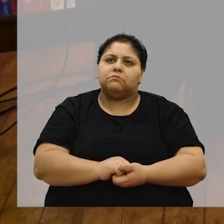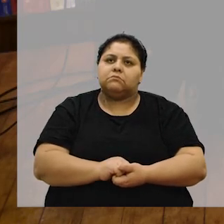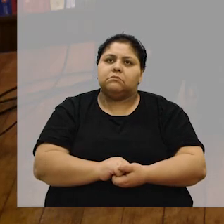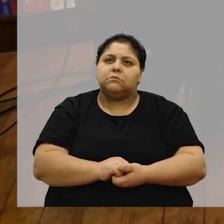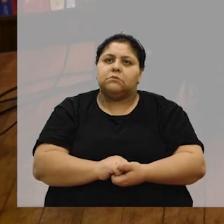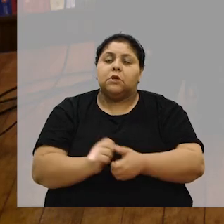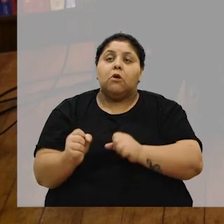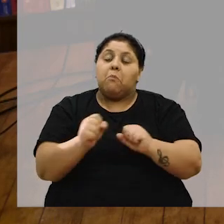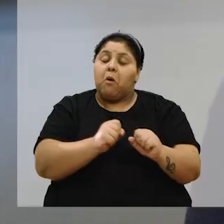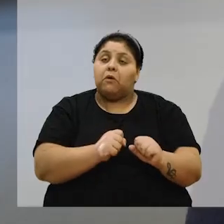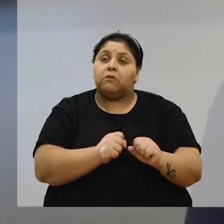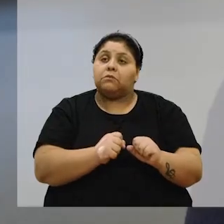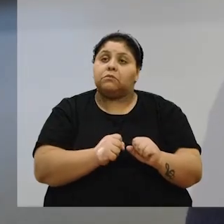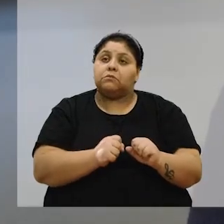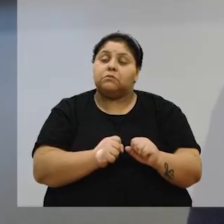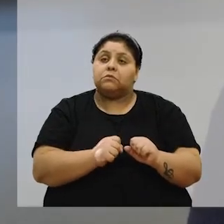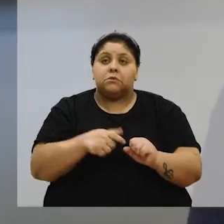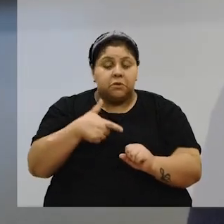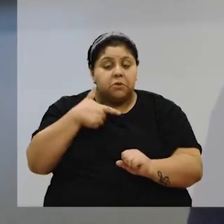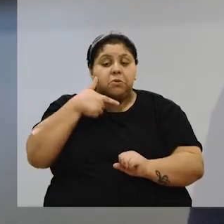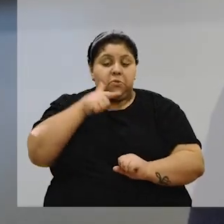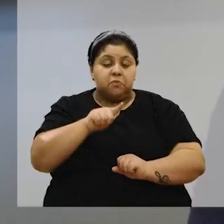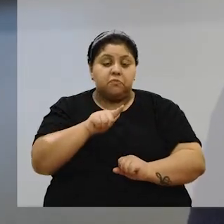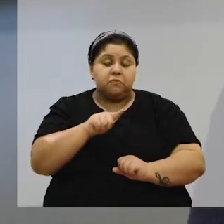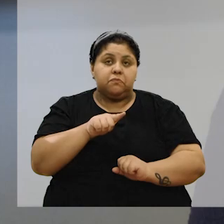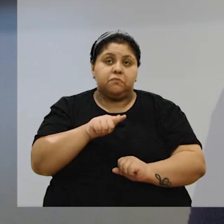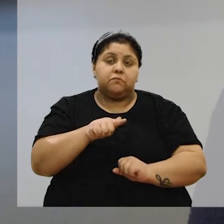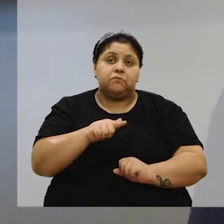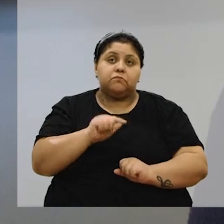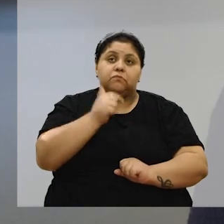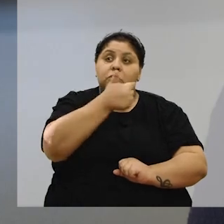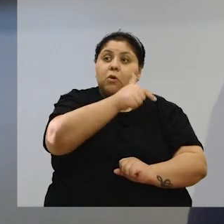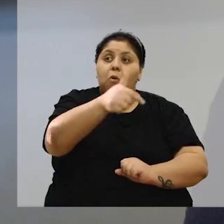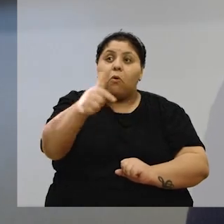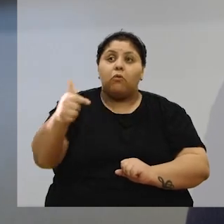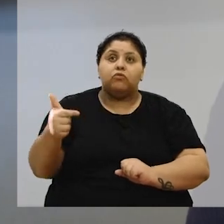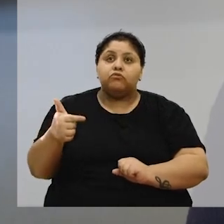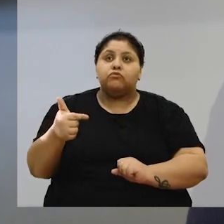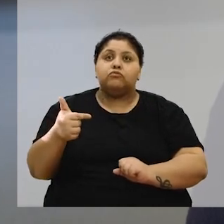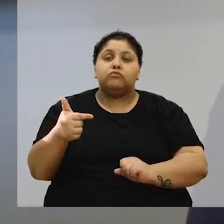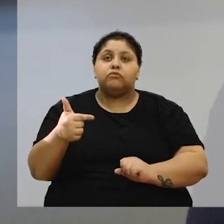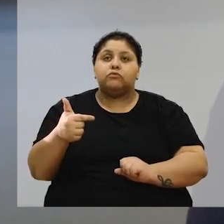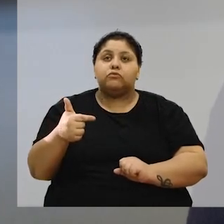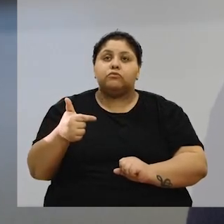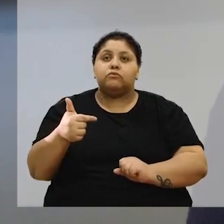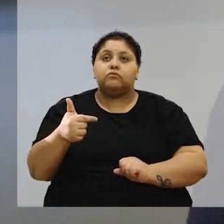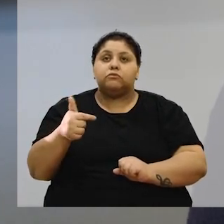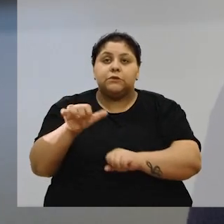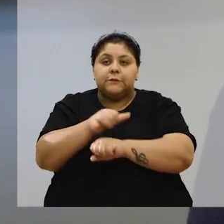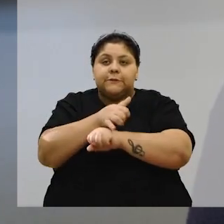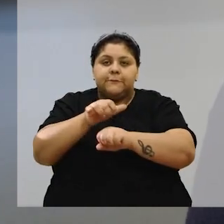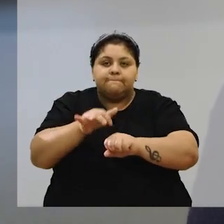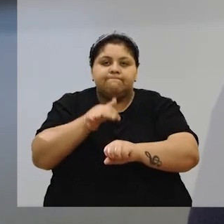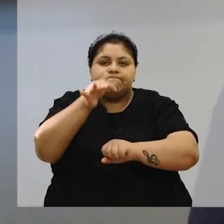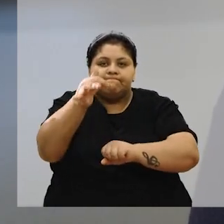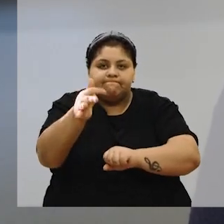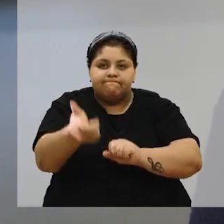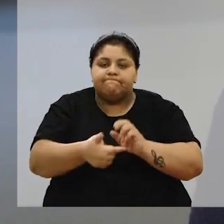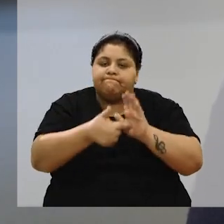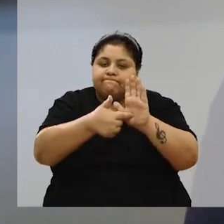regionais e que a pouco podem alcançar outras, né, outras esferas aí, né?